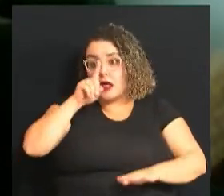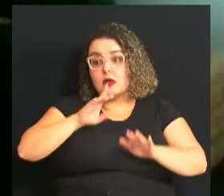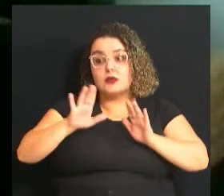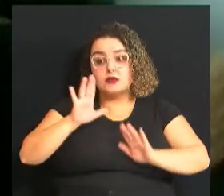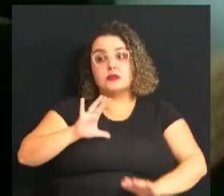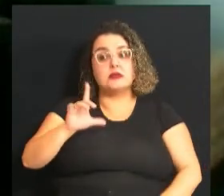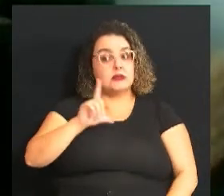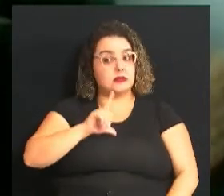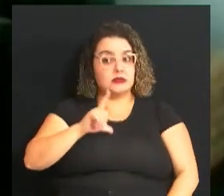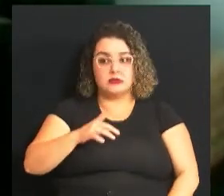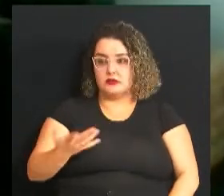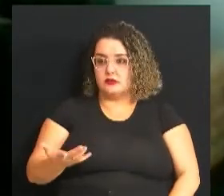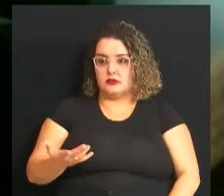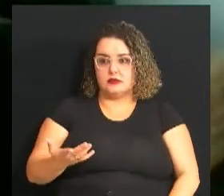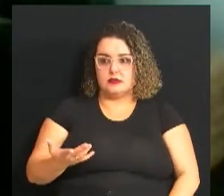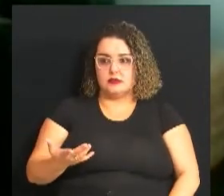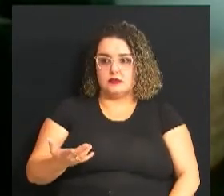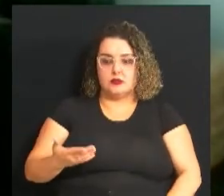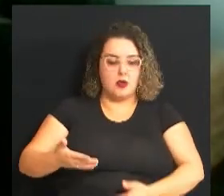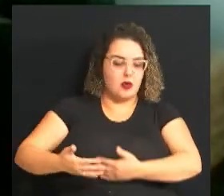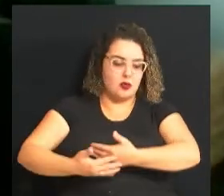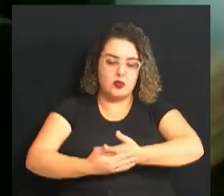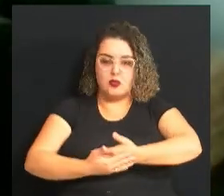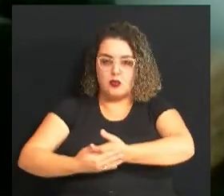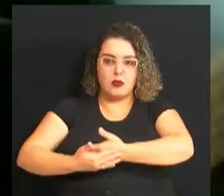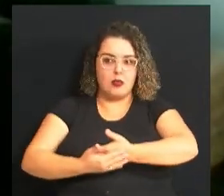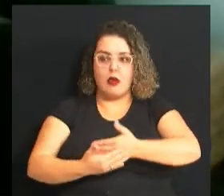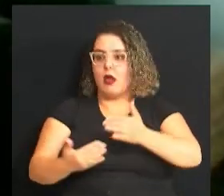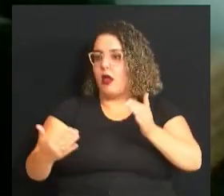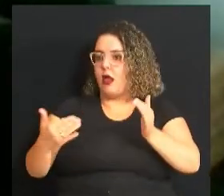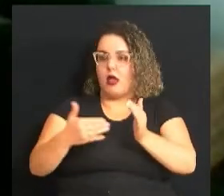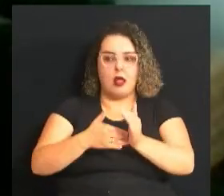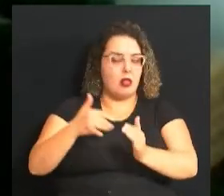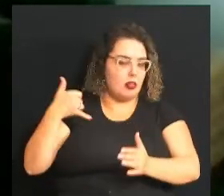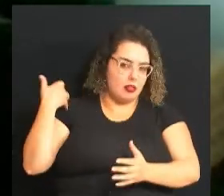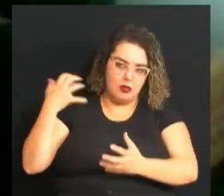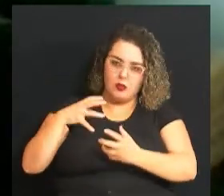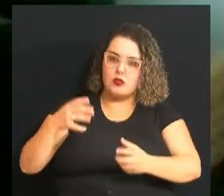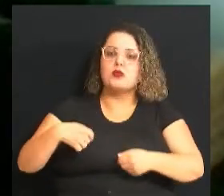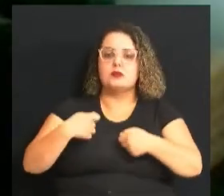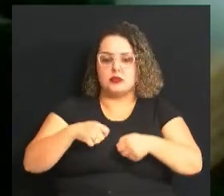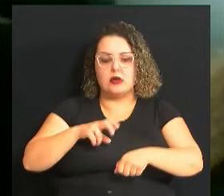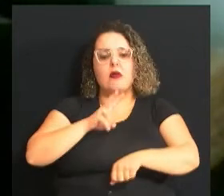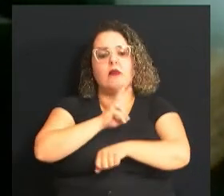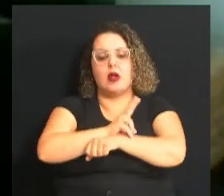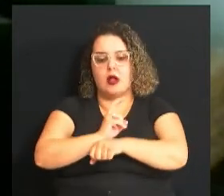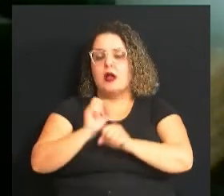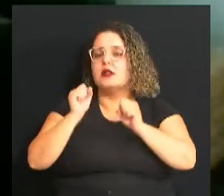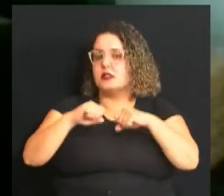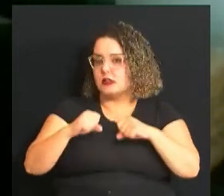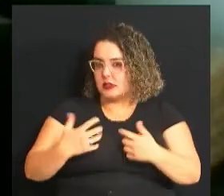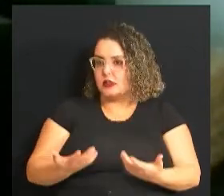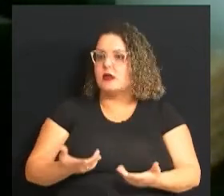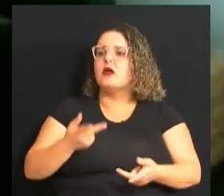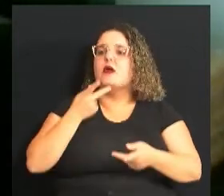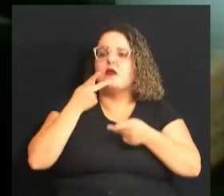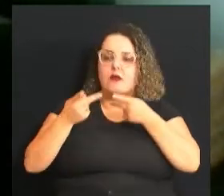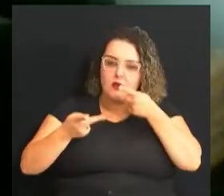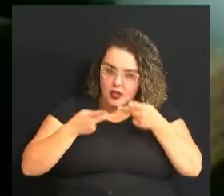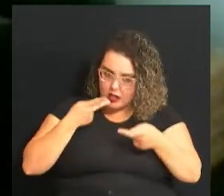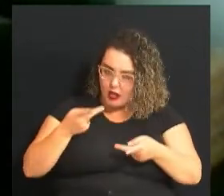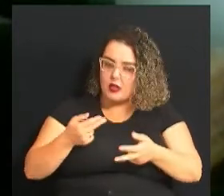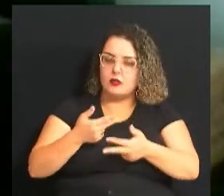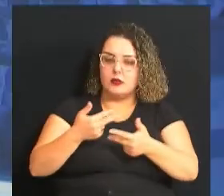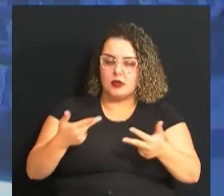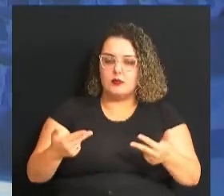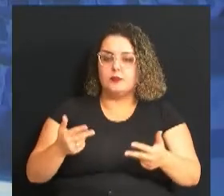que vão desde o recém-nascido até o idoso. Então, nós temos sim que falar muito sobre isso.